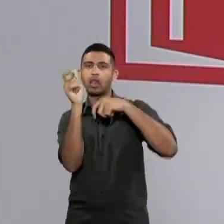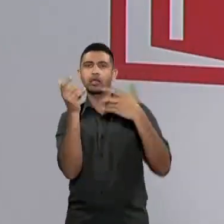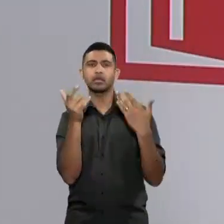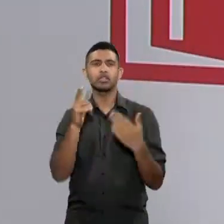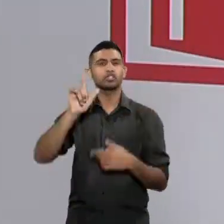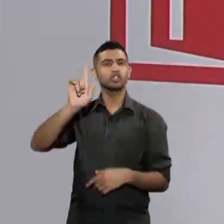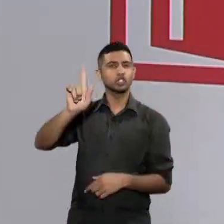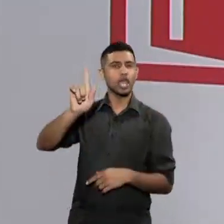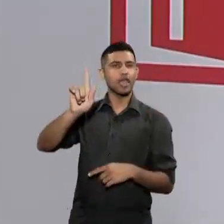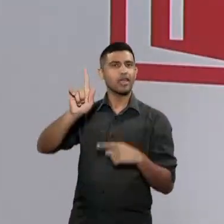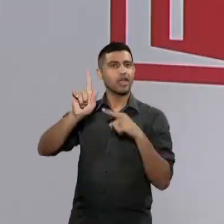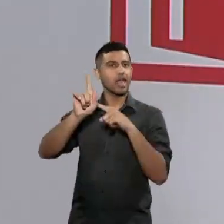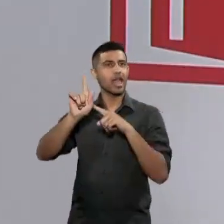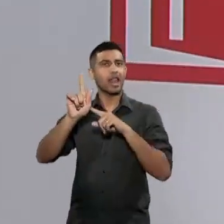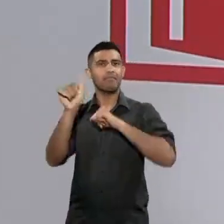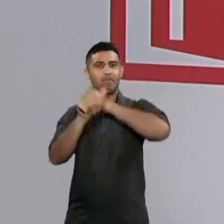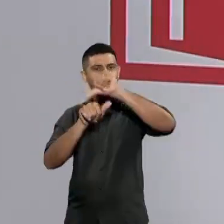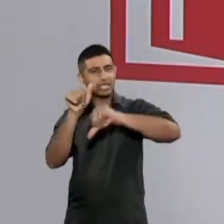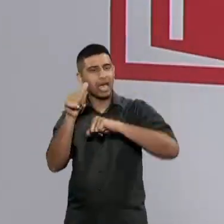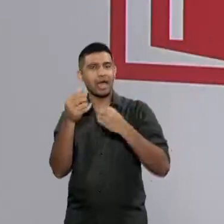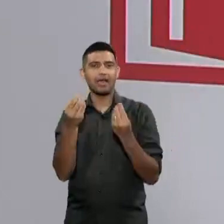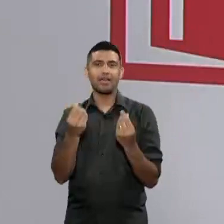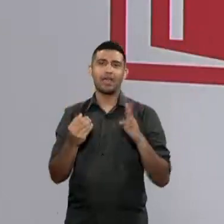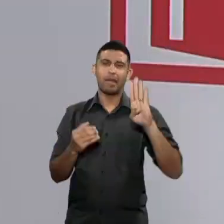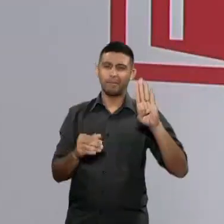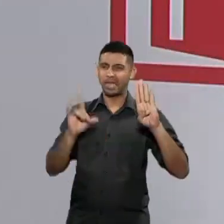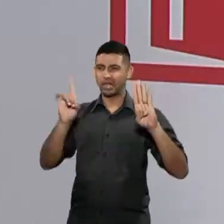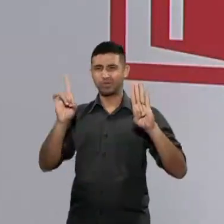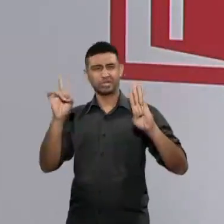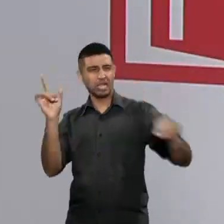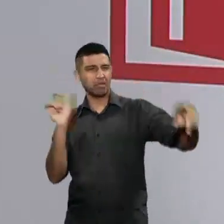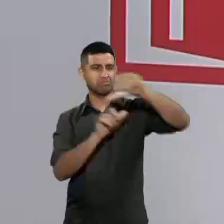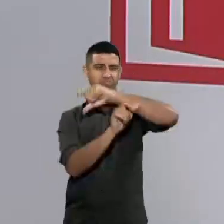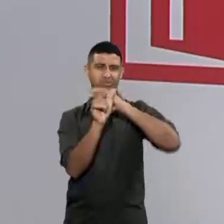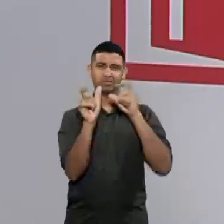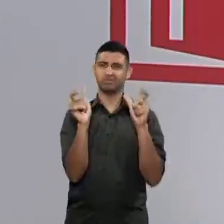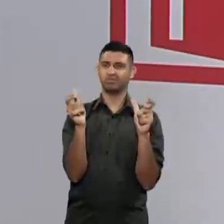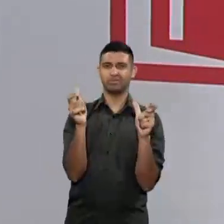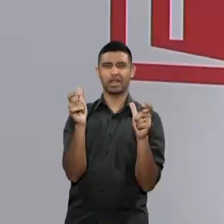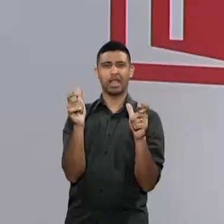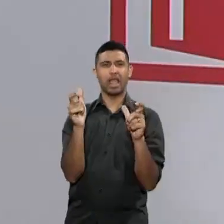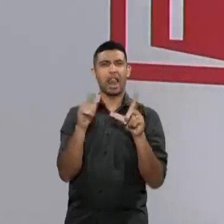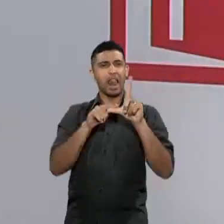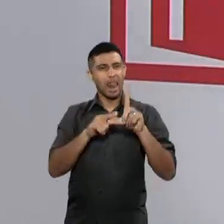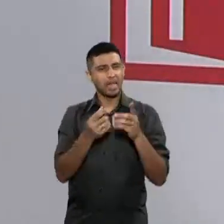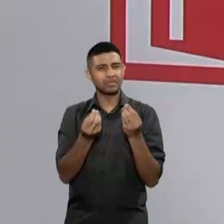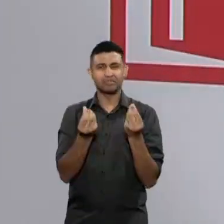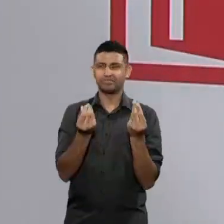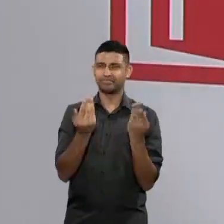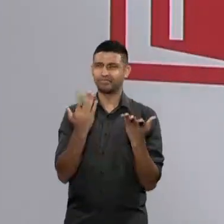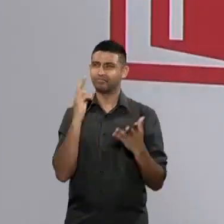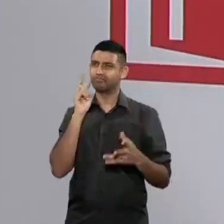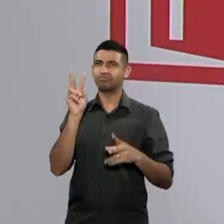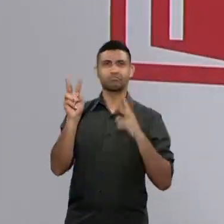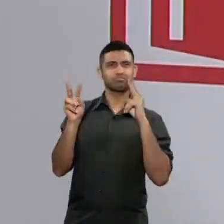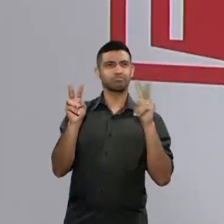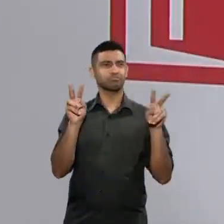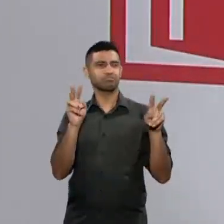exemplo, o G, ela trocava o B com o D. Algumas letras que visualmente elas